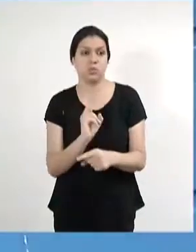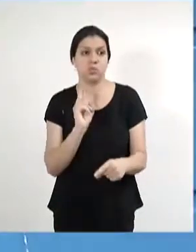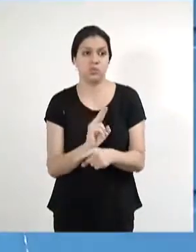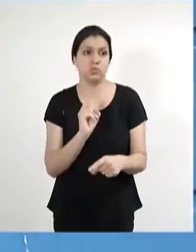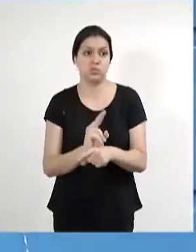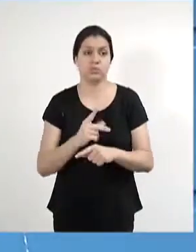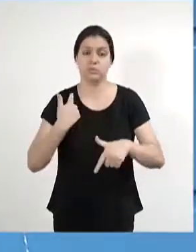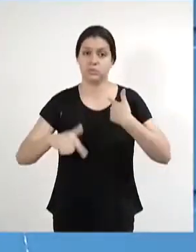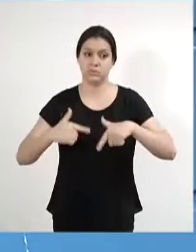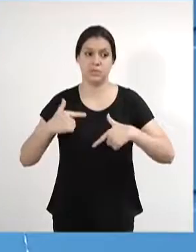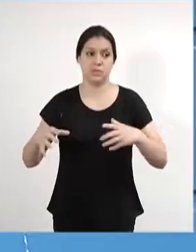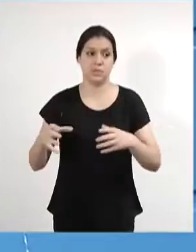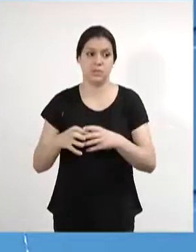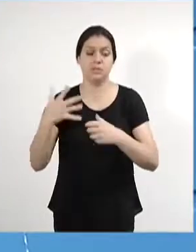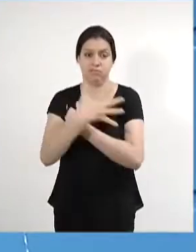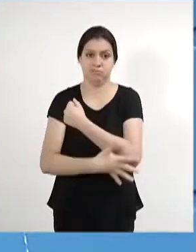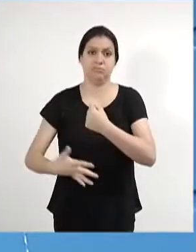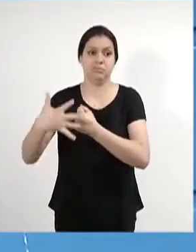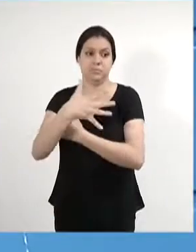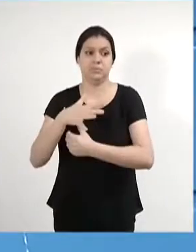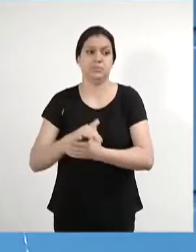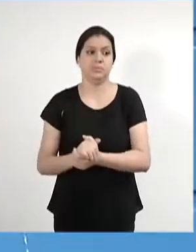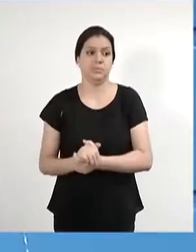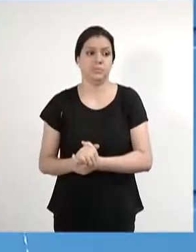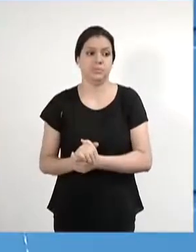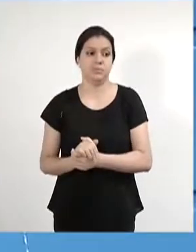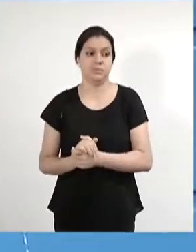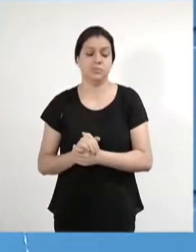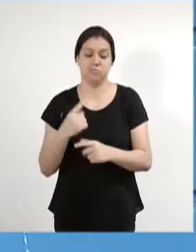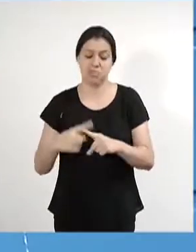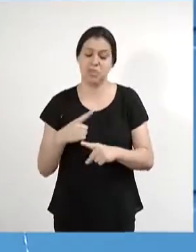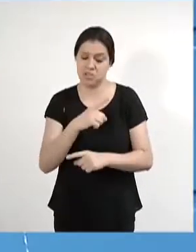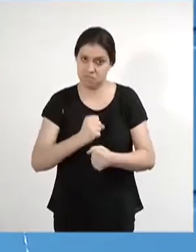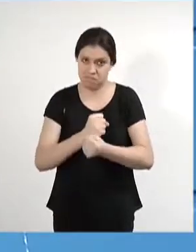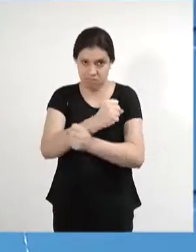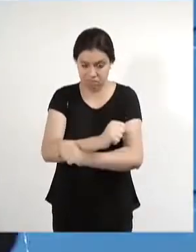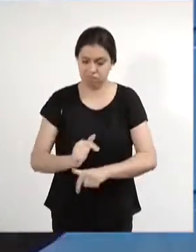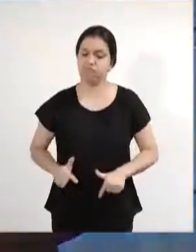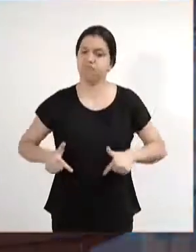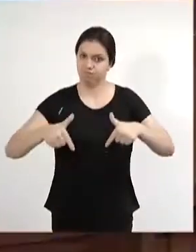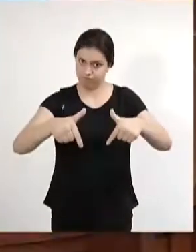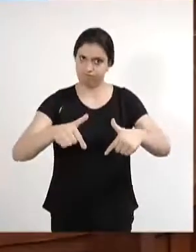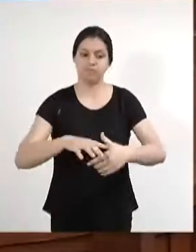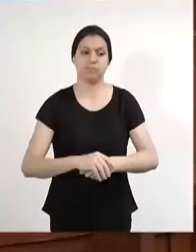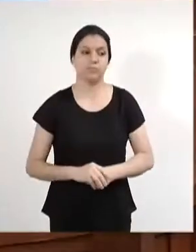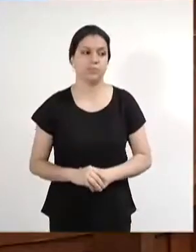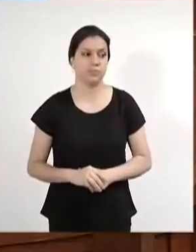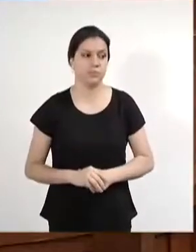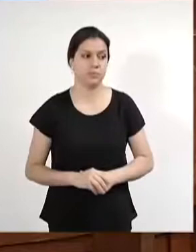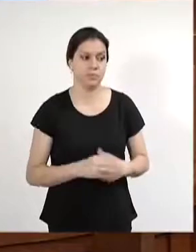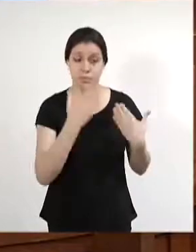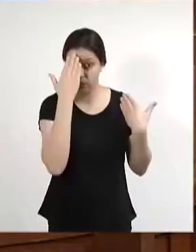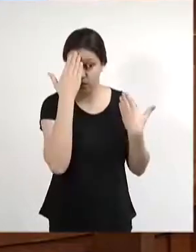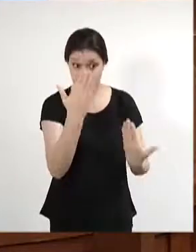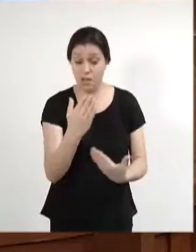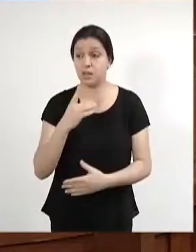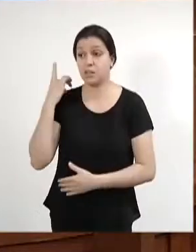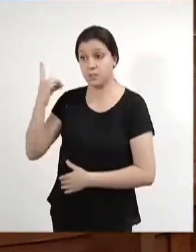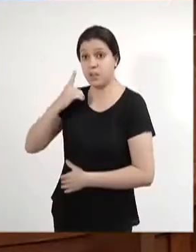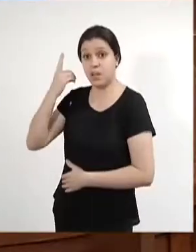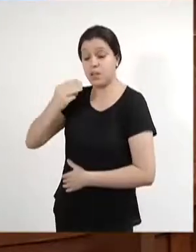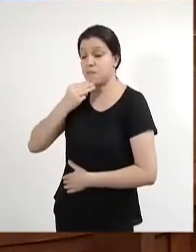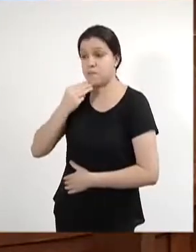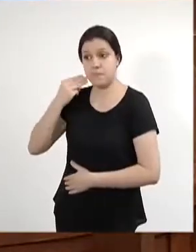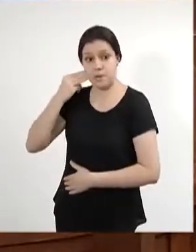porque ela não está só no papel, ela está atuante graças ao empenho de Vossa Excelência. Agradeço, deputado Marçal, Vossa